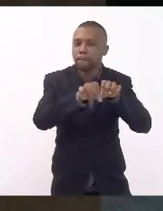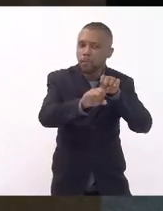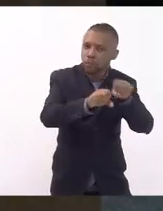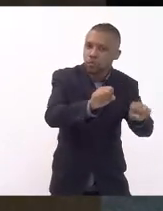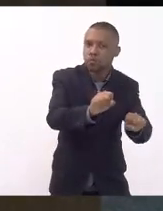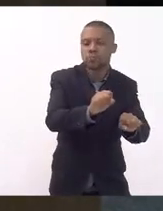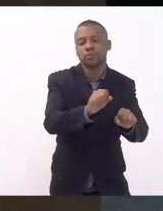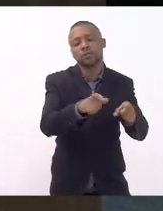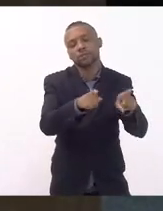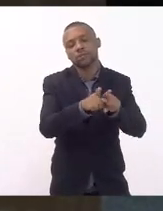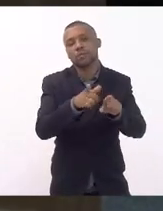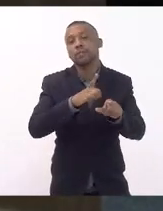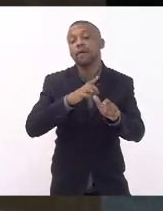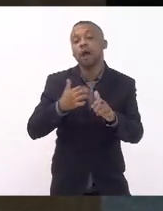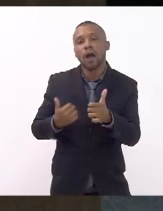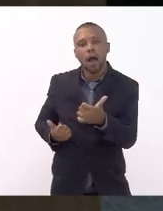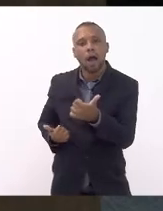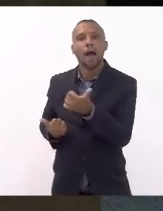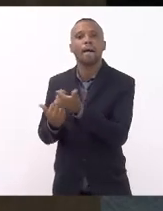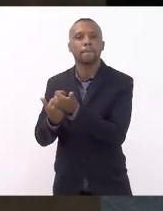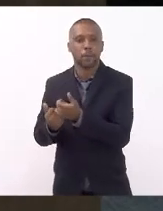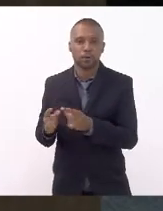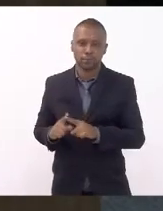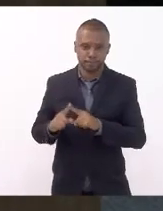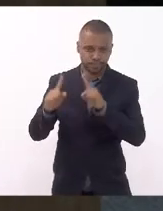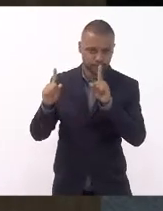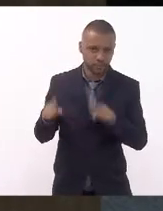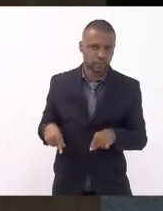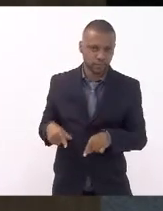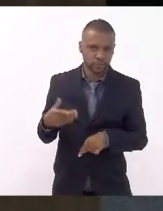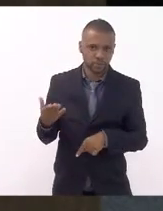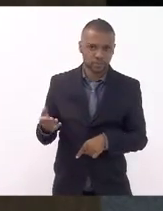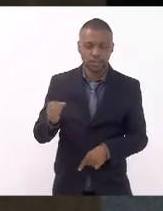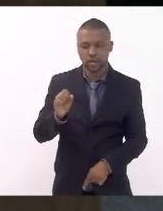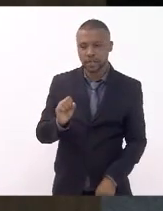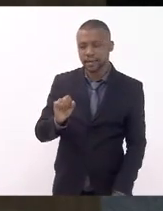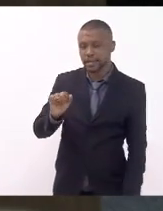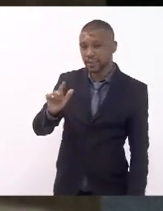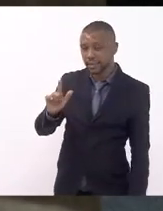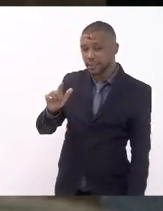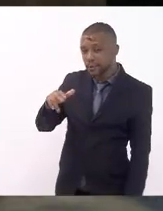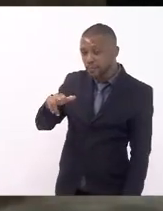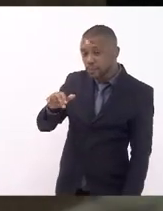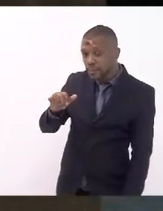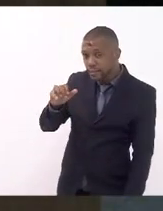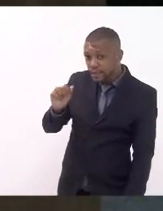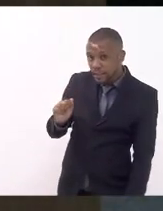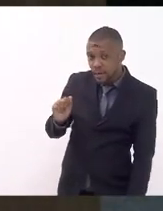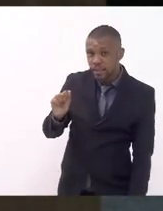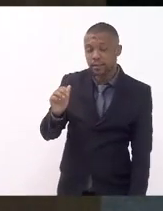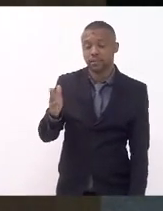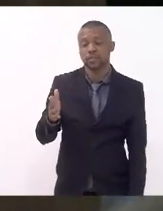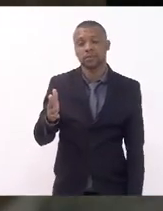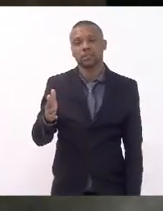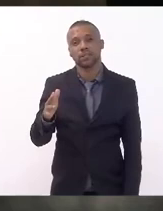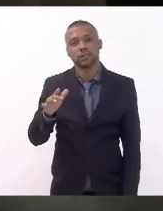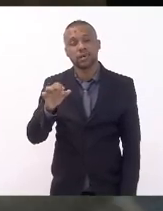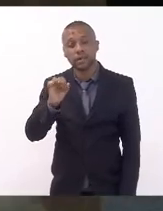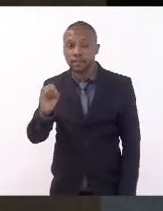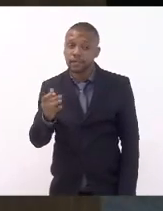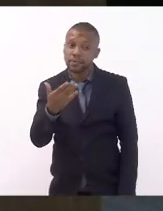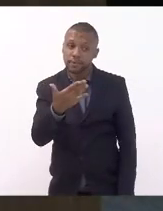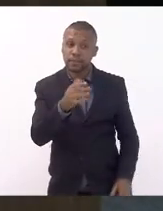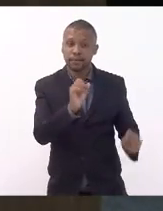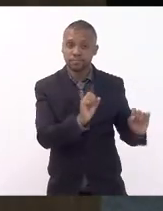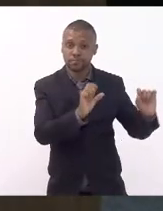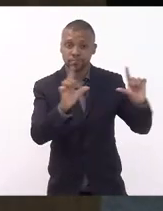fornecer apoio a essa servidora, a Cílnia. E se Vossa Excelência quiser, está